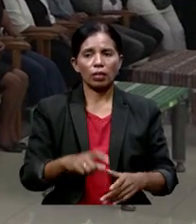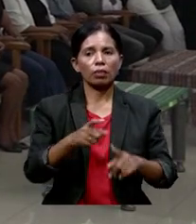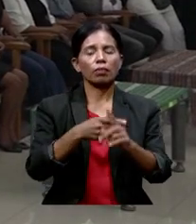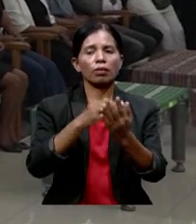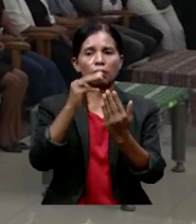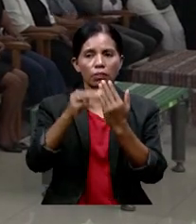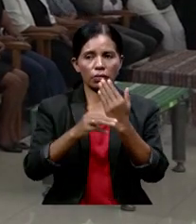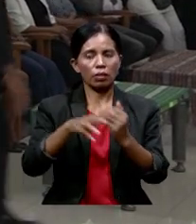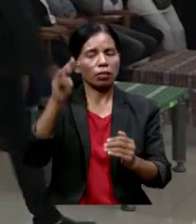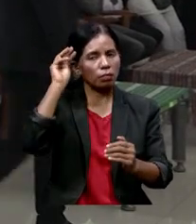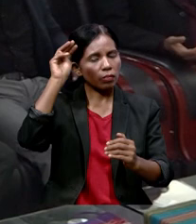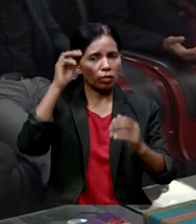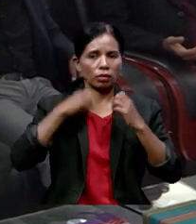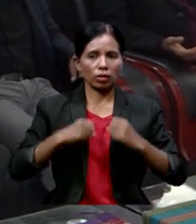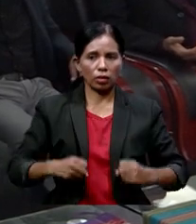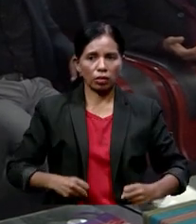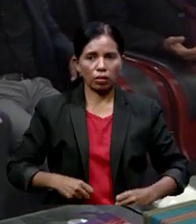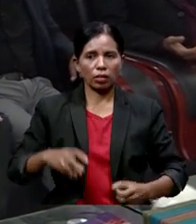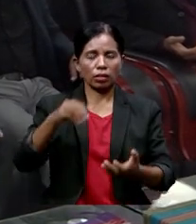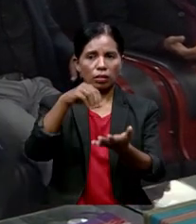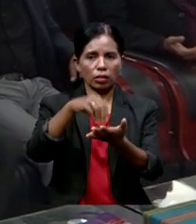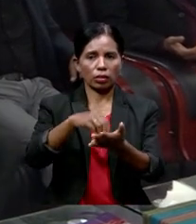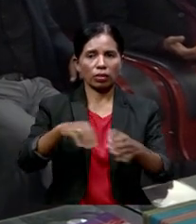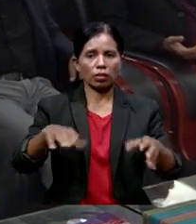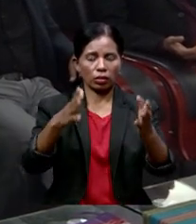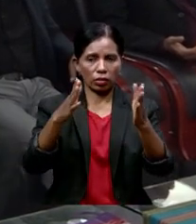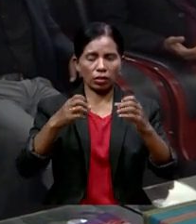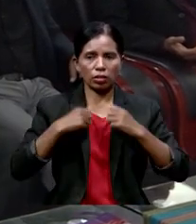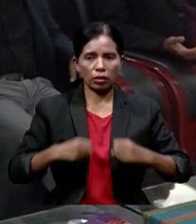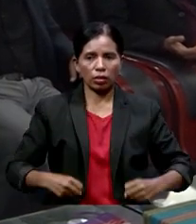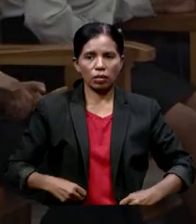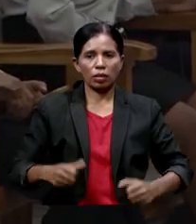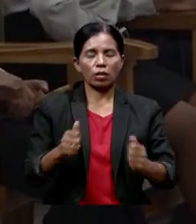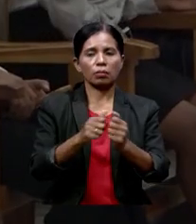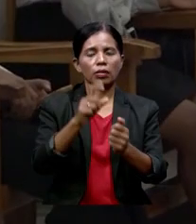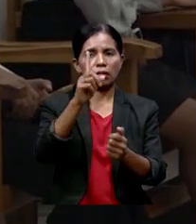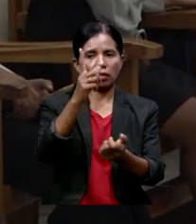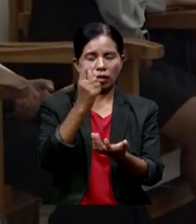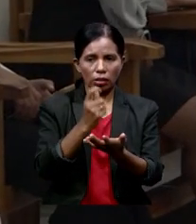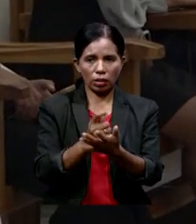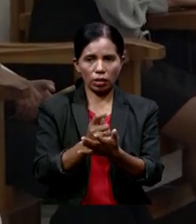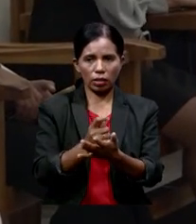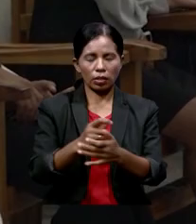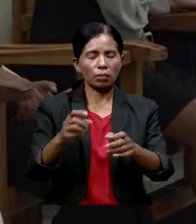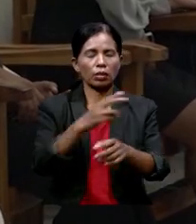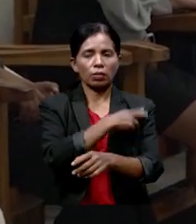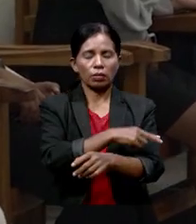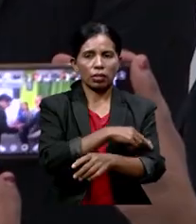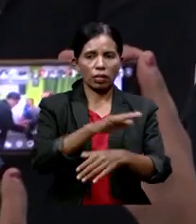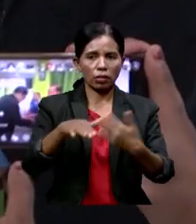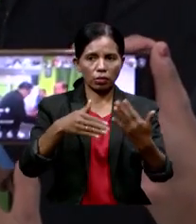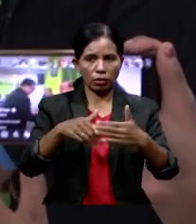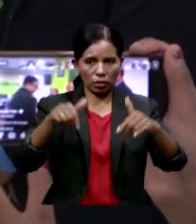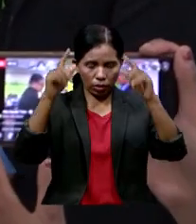né? Ministério Saúde coloca ona profissional saúde reun interesse ba facilidade saúde e a